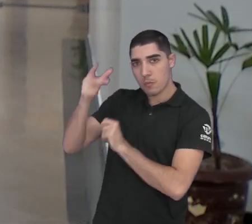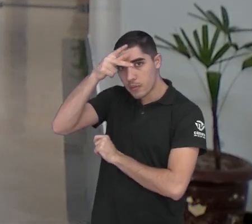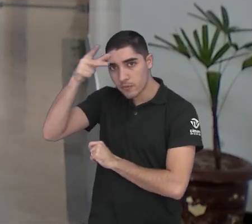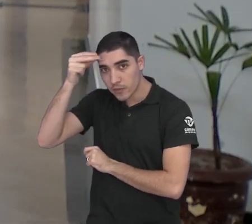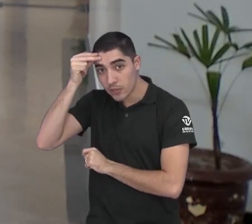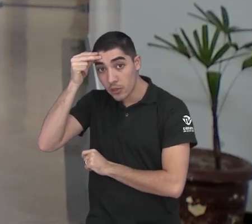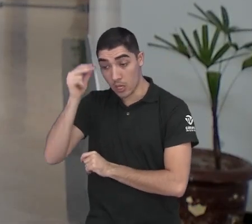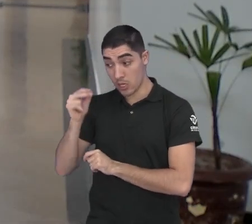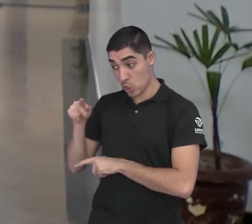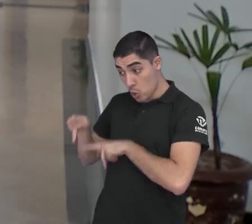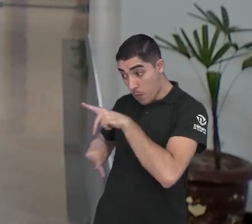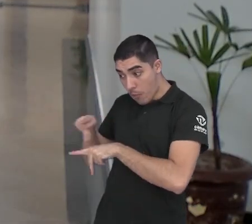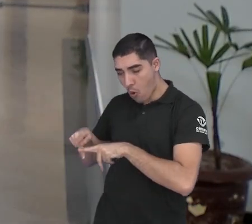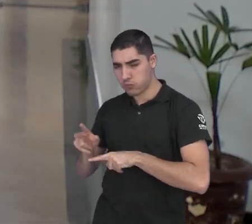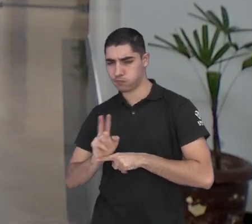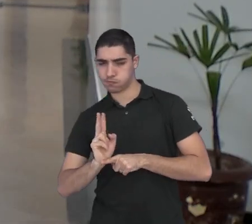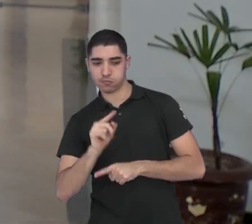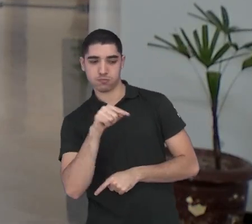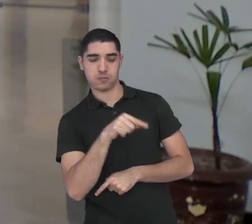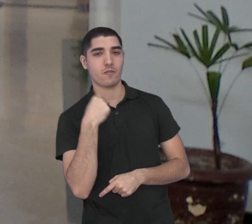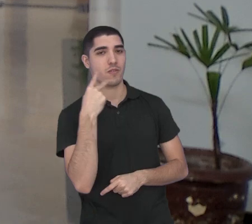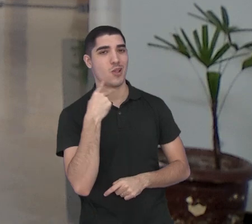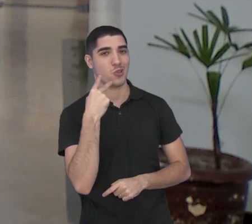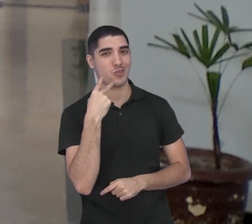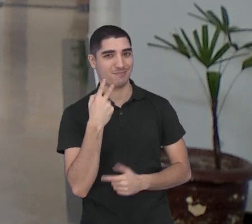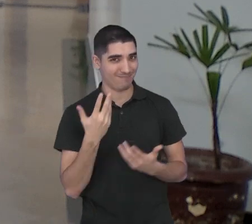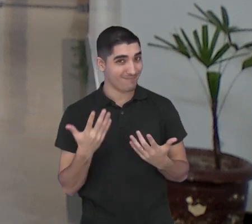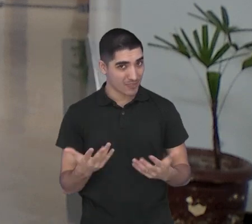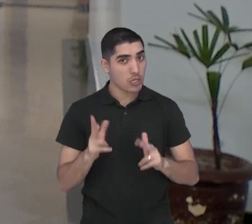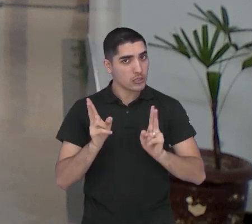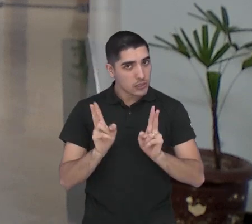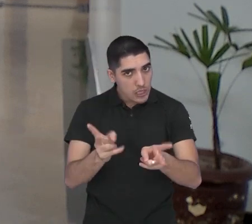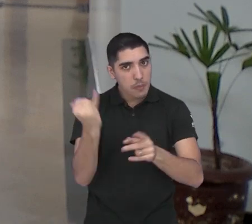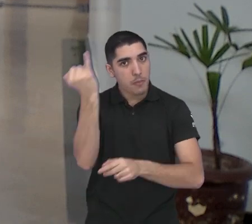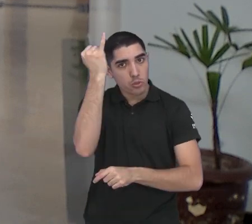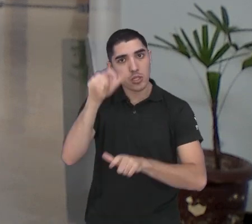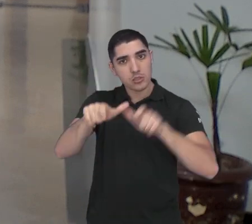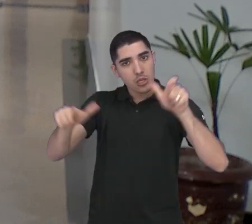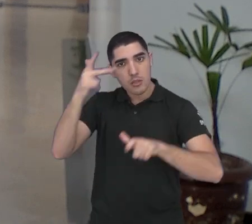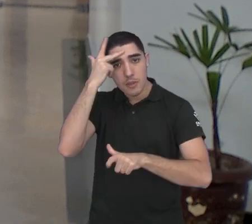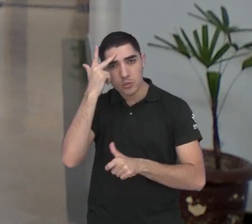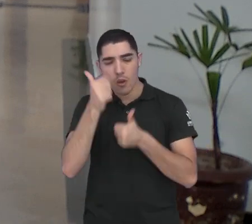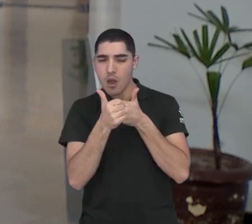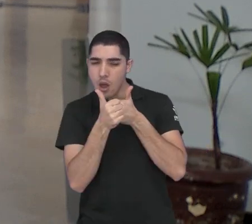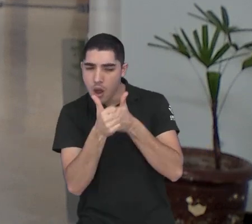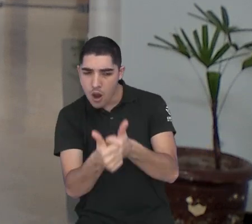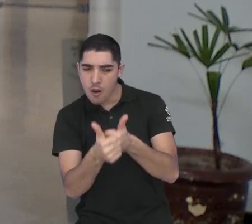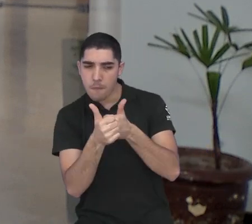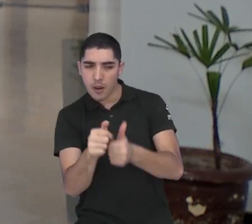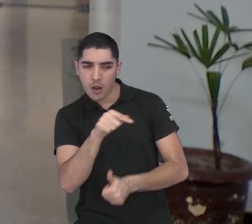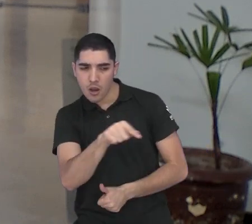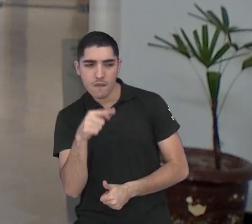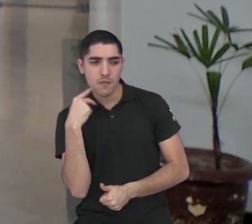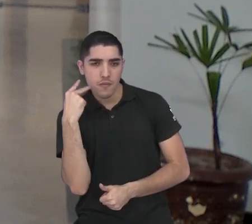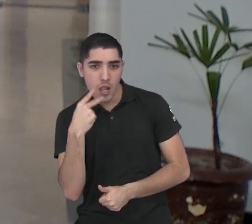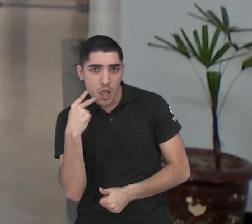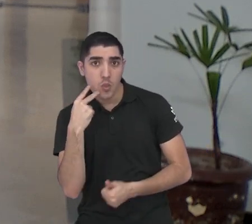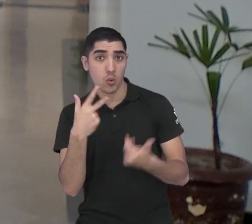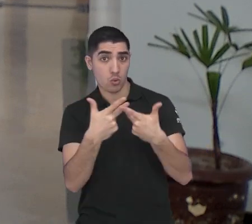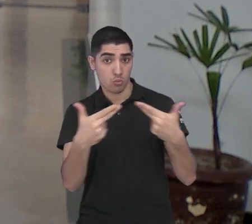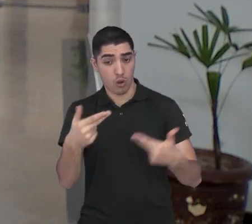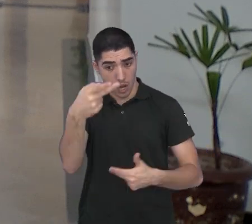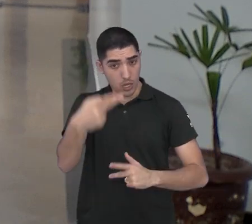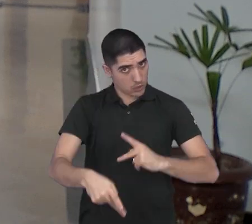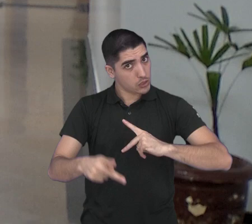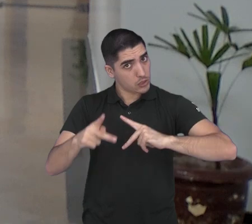população fiscaliza o vereador. É importante que, primeiro, a população esteja acompanhando o trabalho dos parlamentares, dos vereadores de seus municípios.